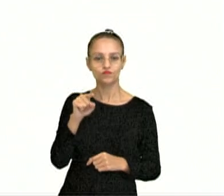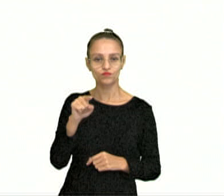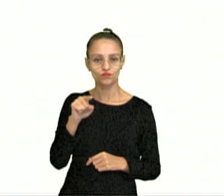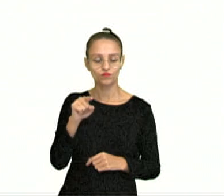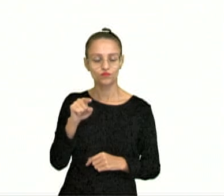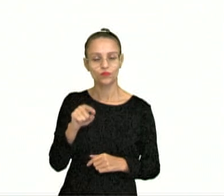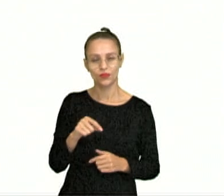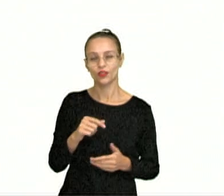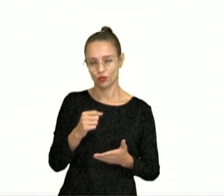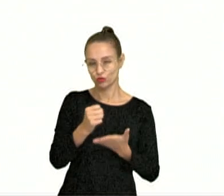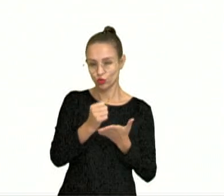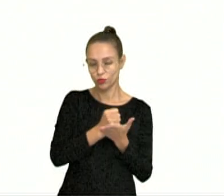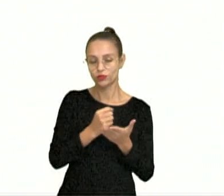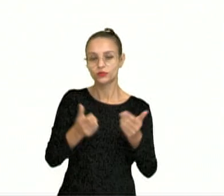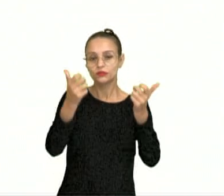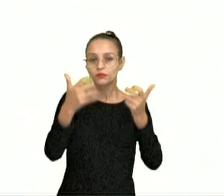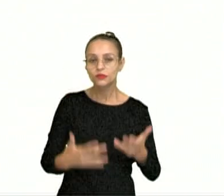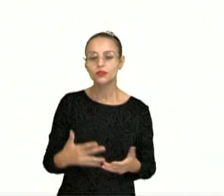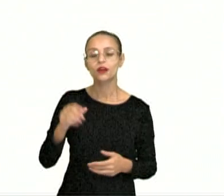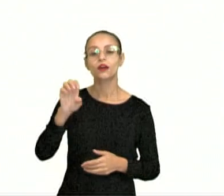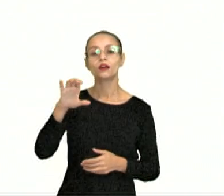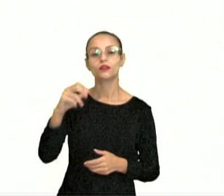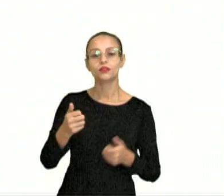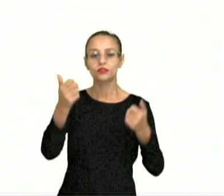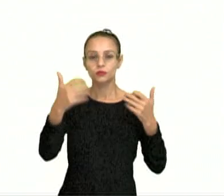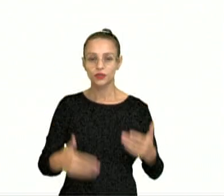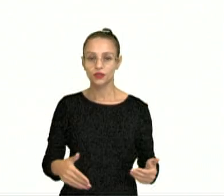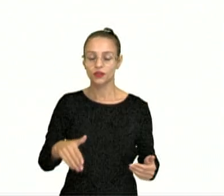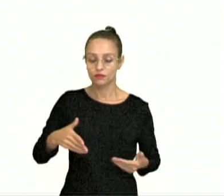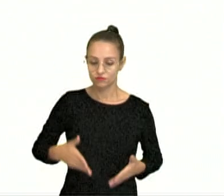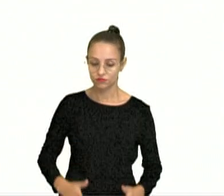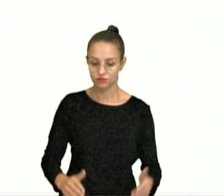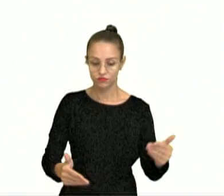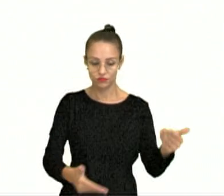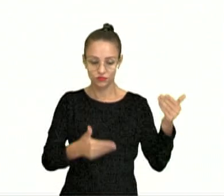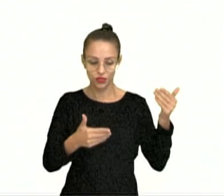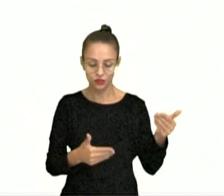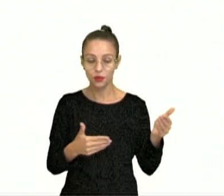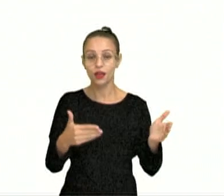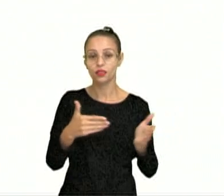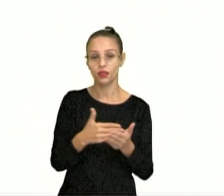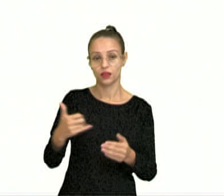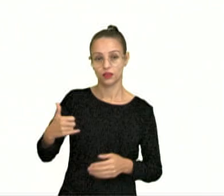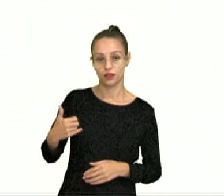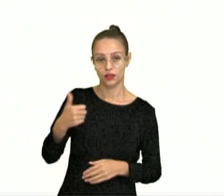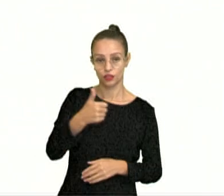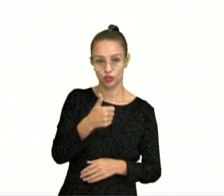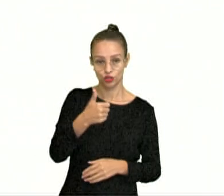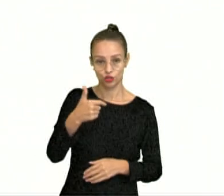é um documento, diz que do nascimento até os 12 anos de idade